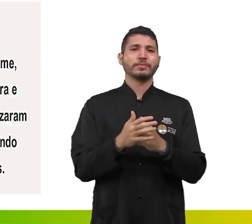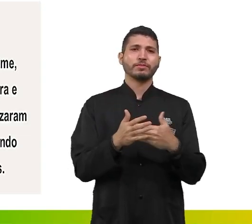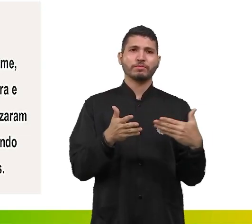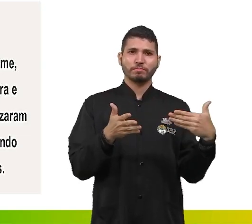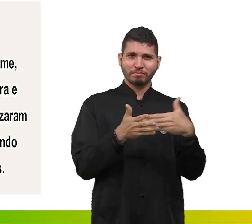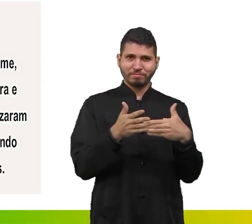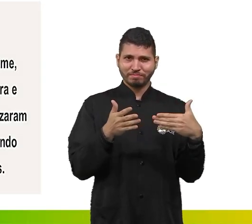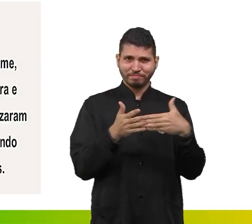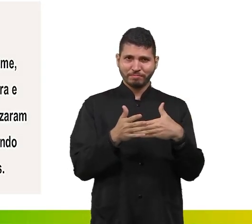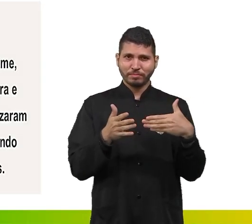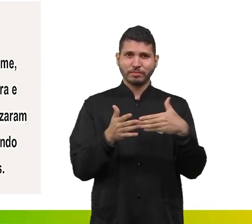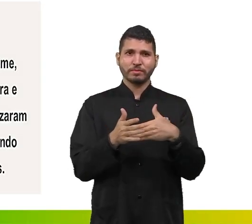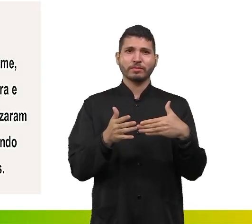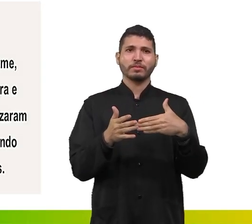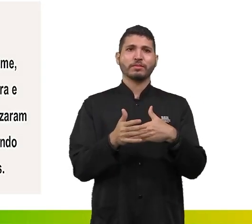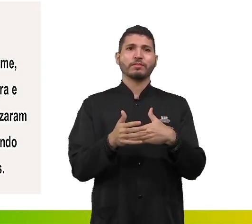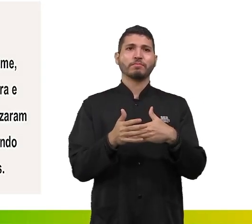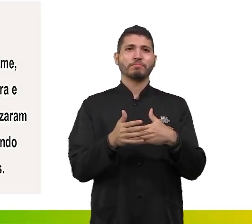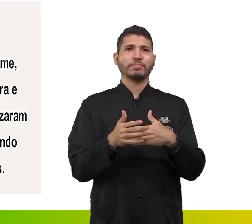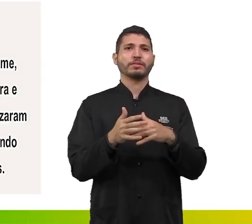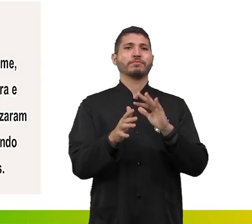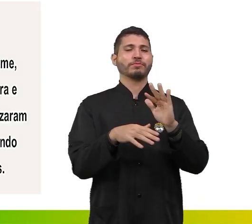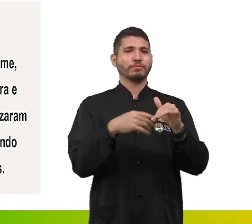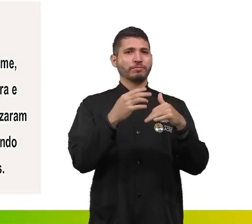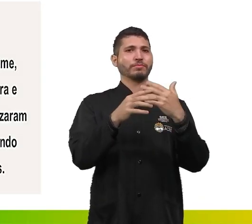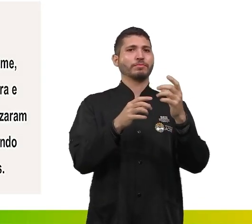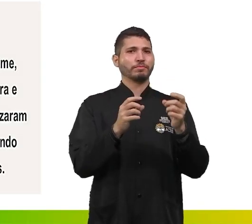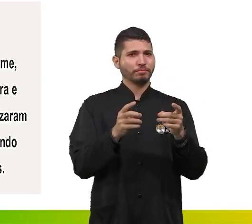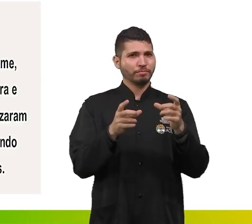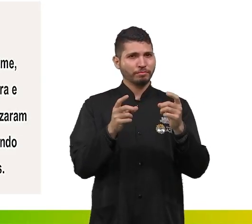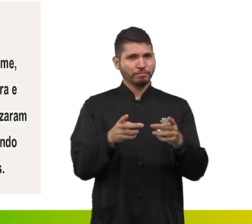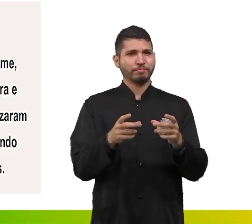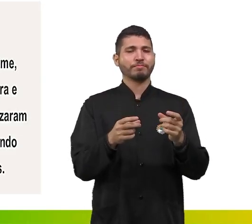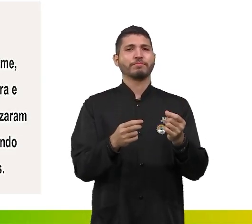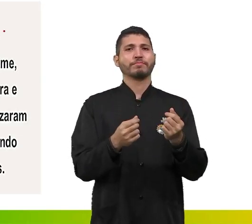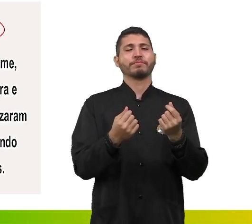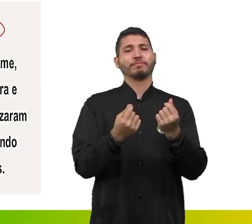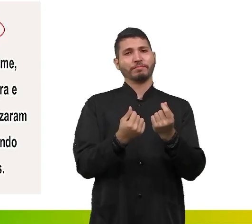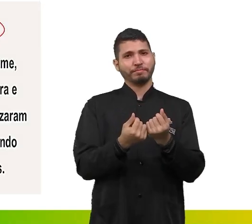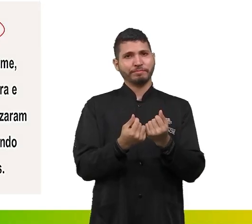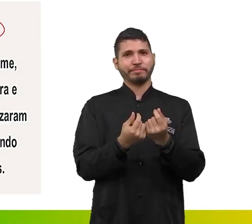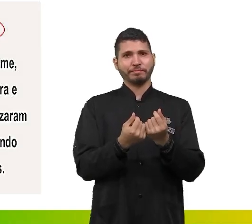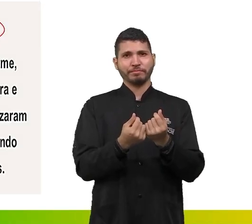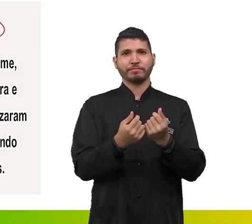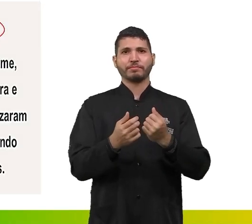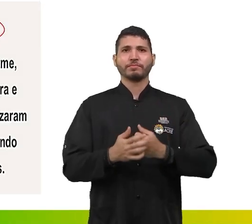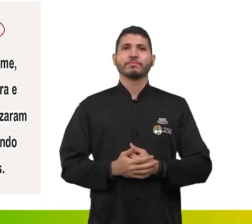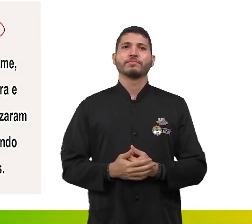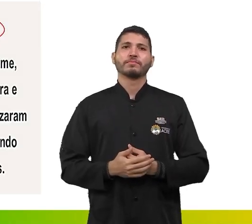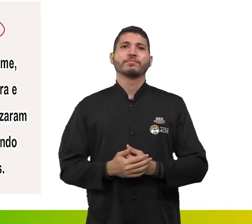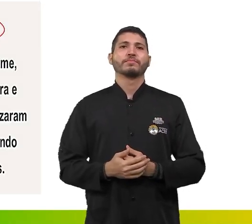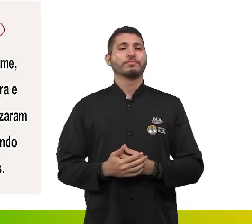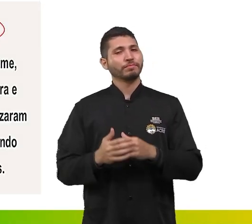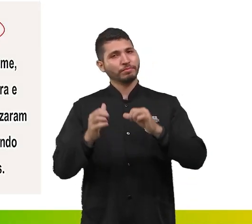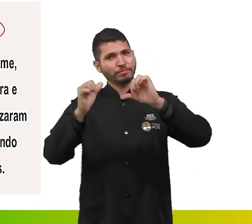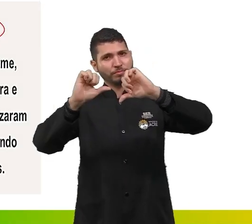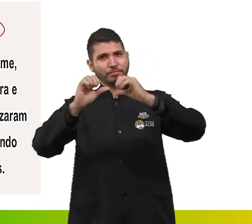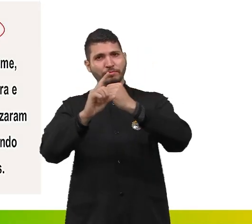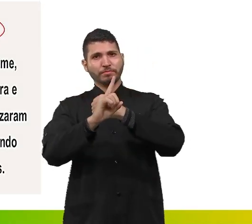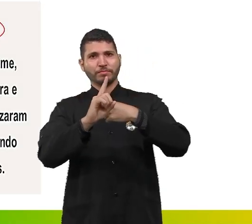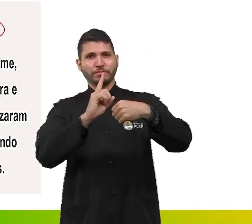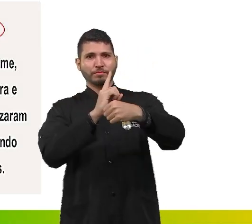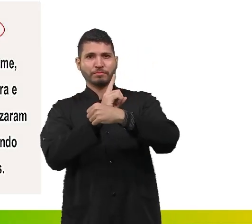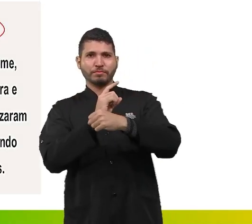desenvolvimento mercantil e econômico. Lá no feudalismo também tinham crises sociais, períodos devastadores